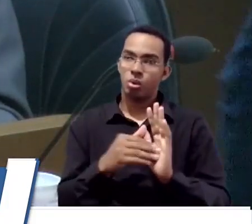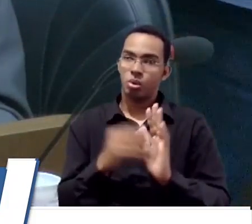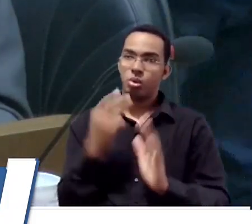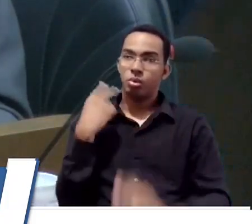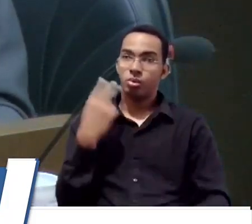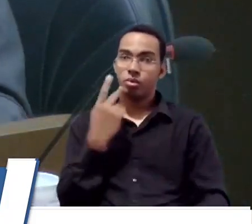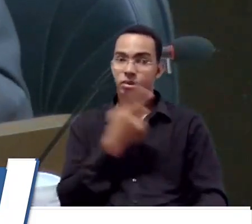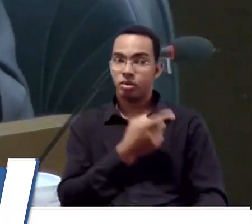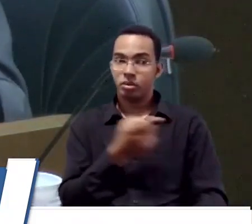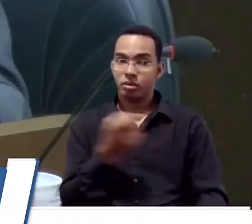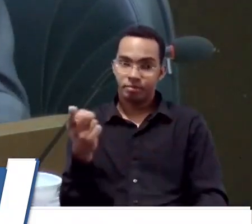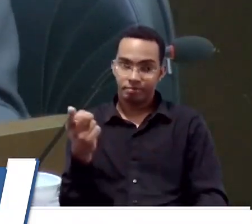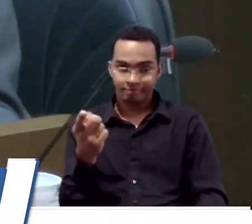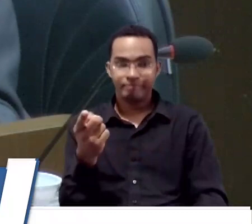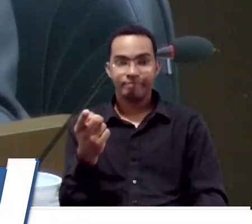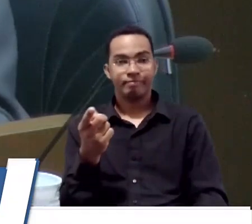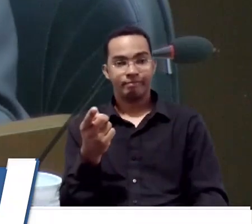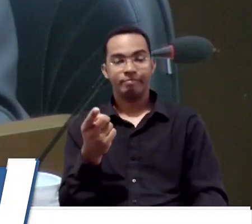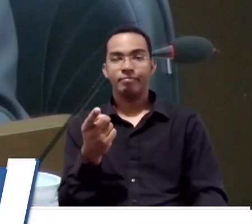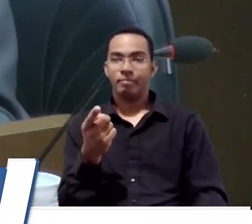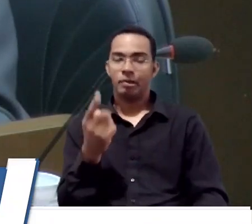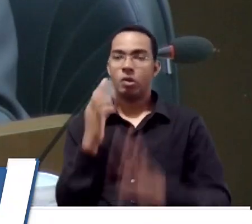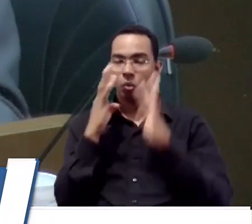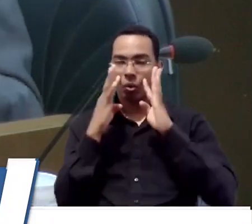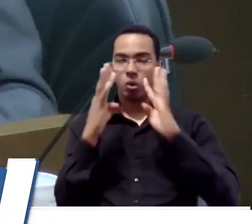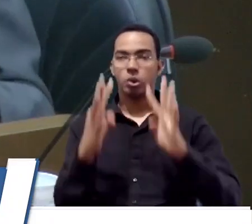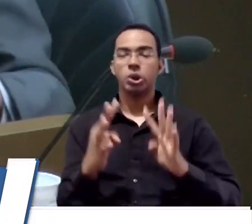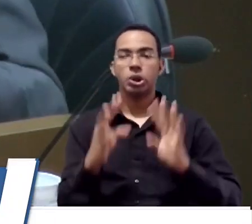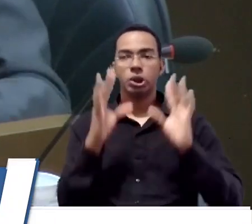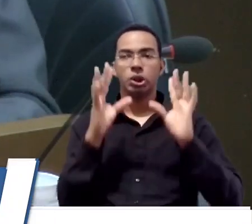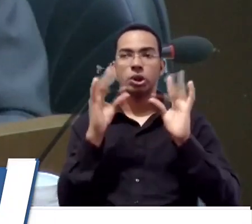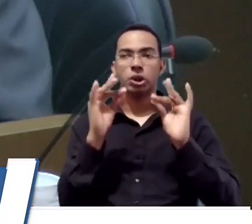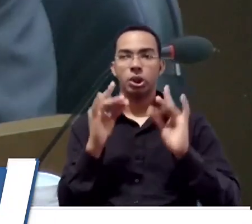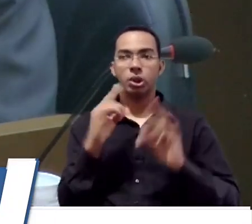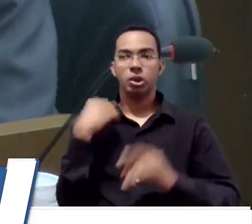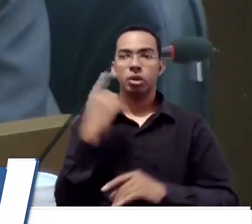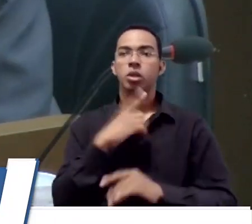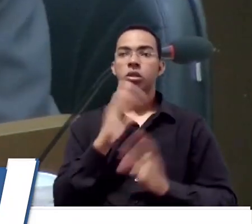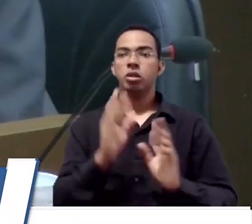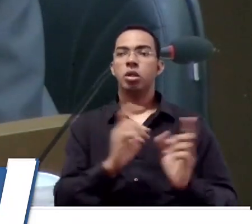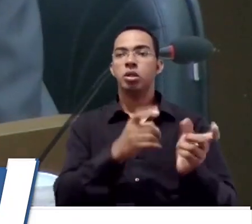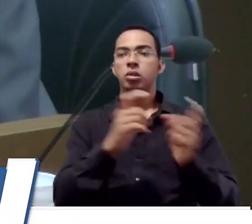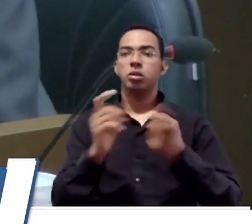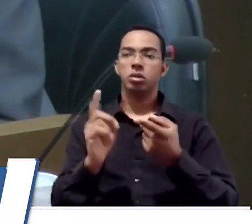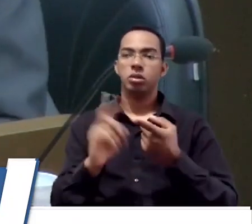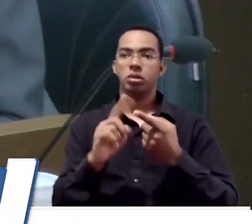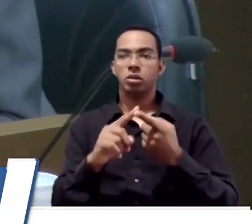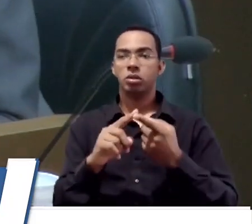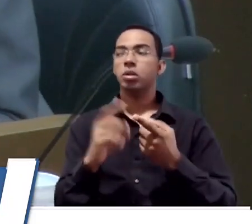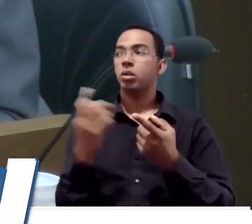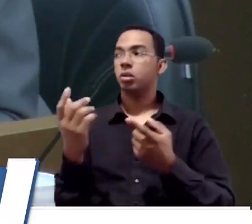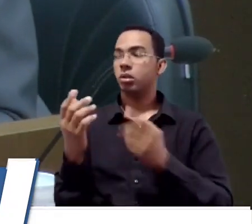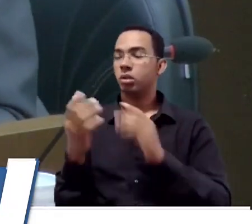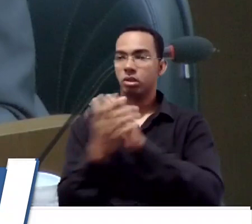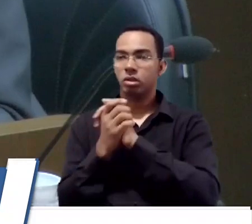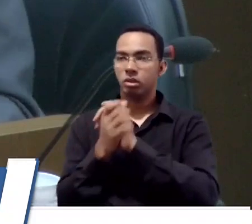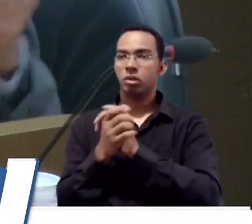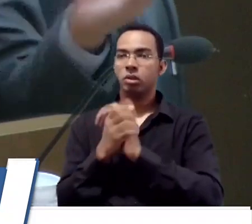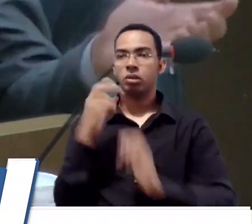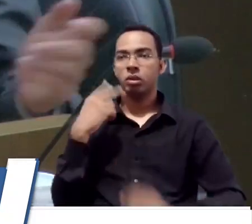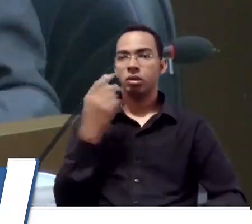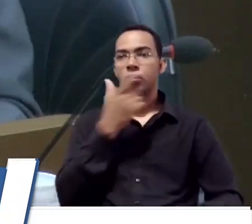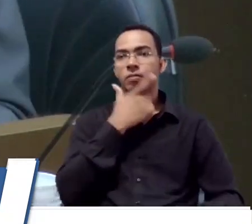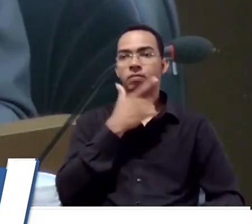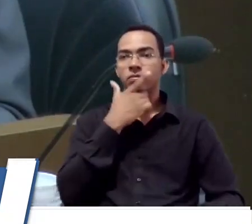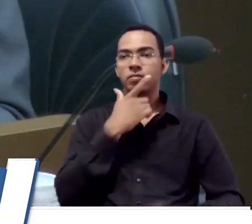aqui estão atentos. Nós temos discutido, inclusive eu quero cumprimentar o vereador Gilson Pelizaro